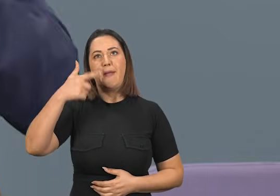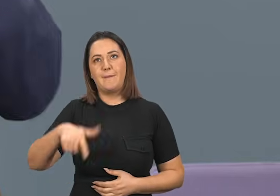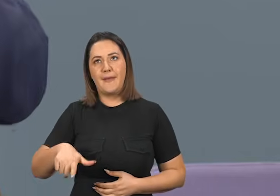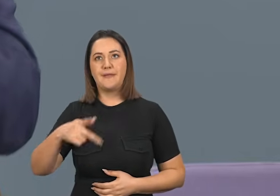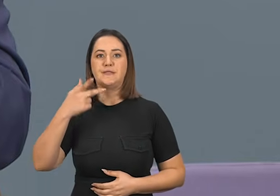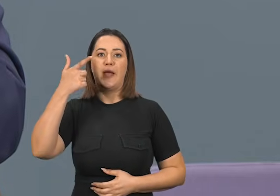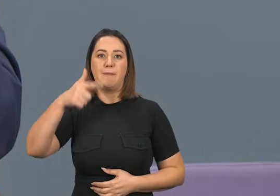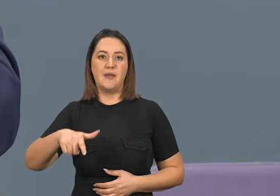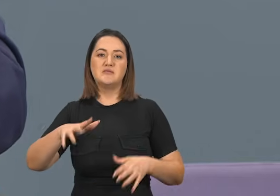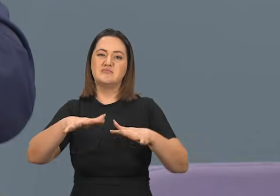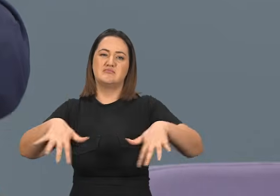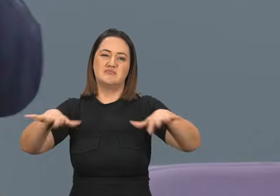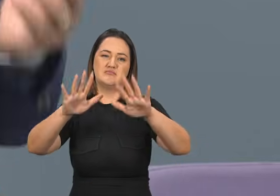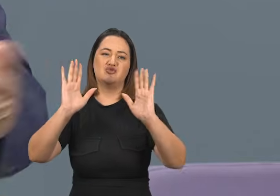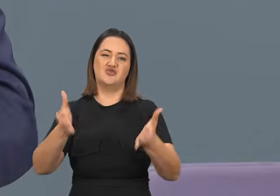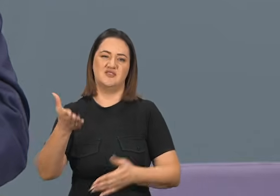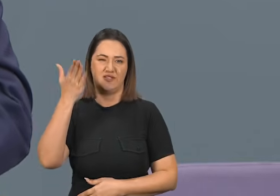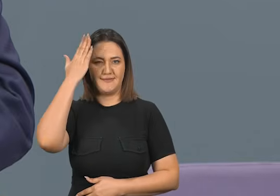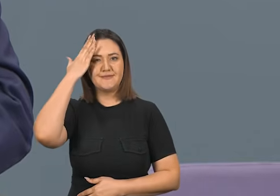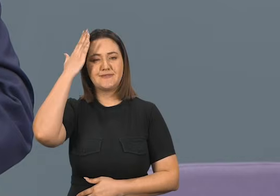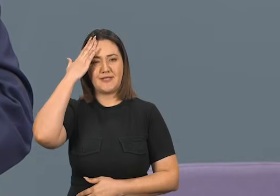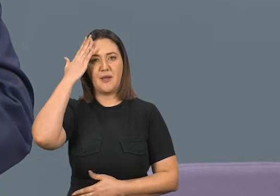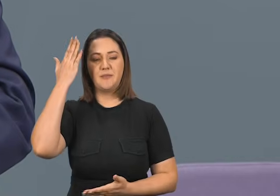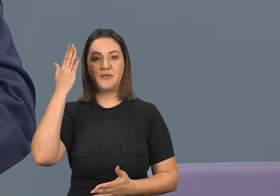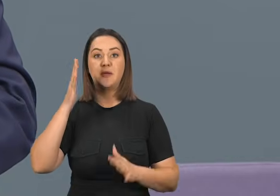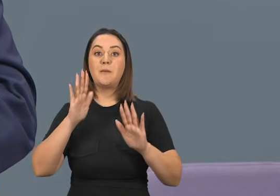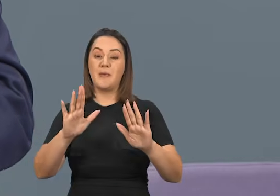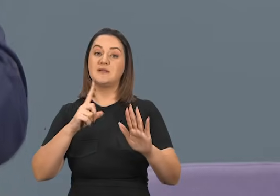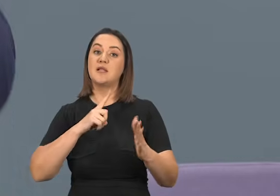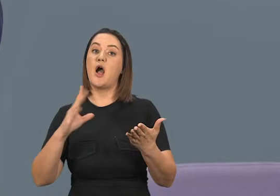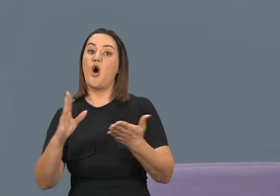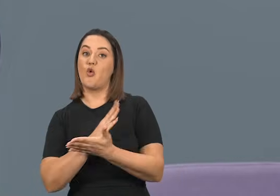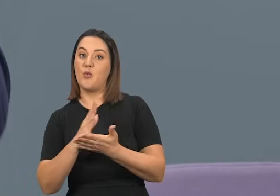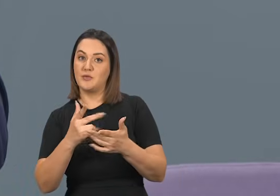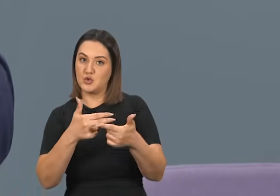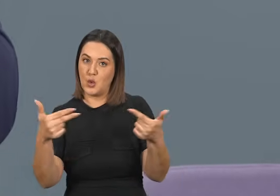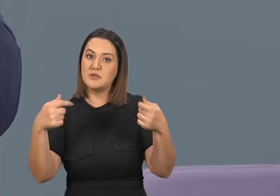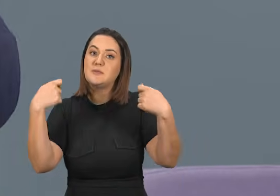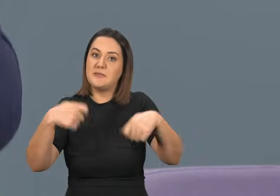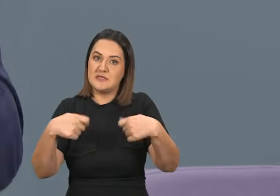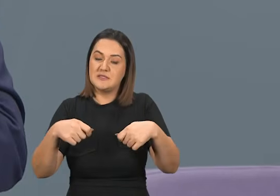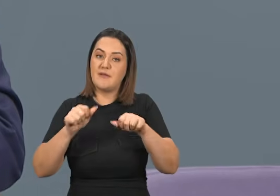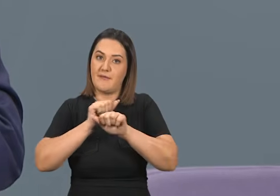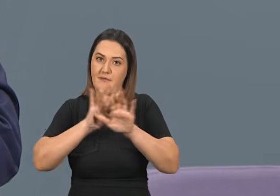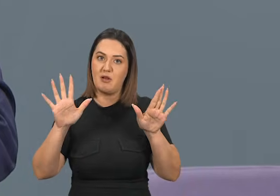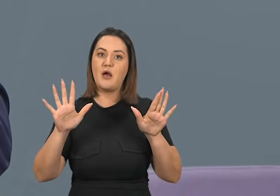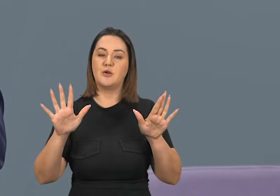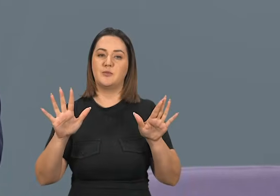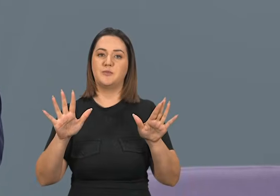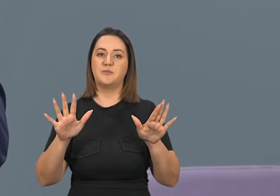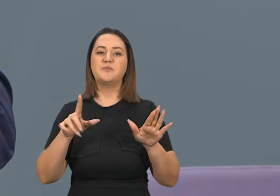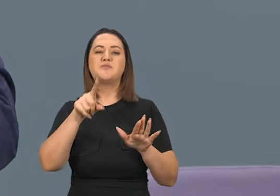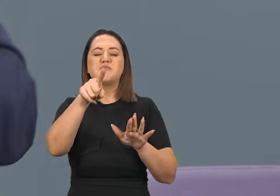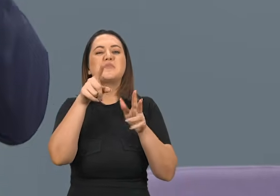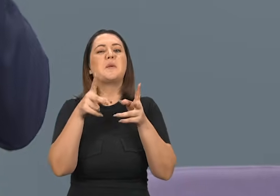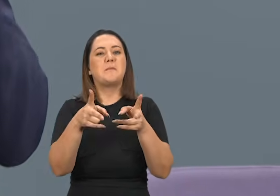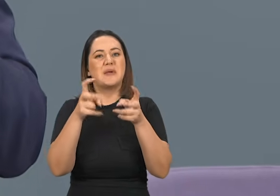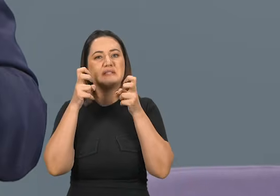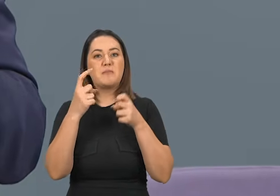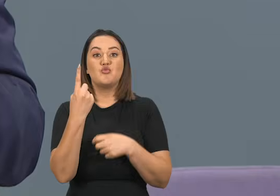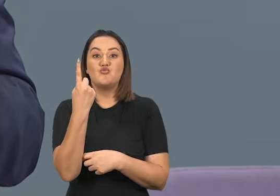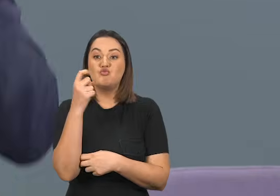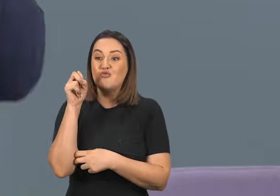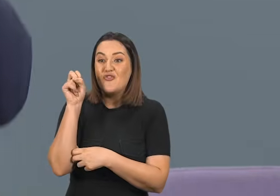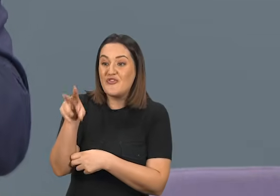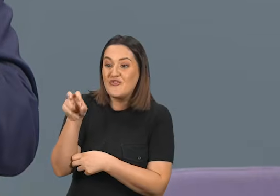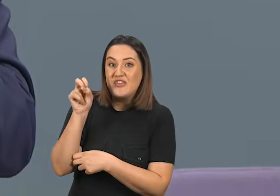ficar repetindo coisas que todo mundo já sabe, mas tem algumas coisas que a gente precisa destacar. Você